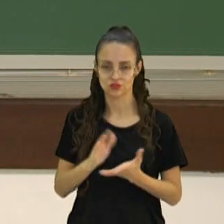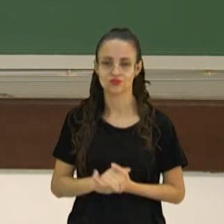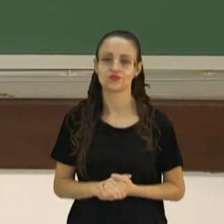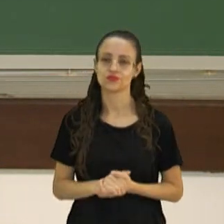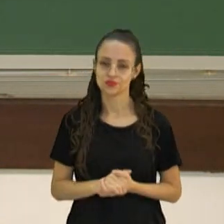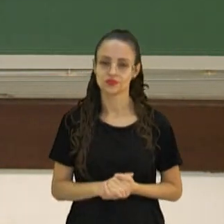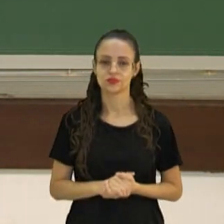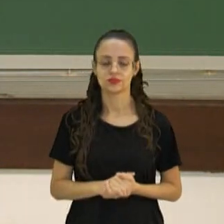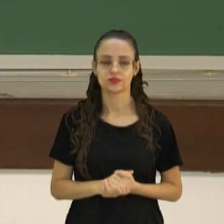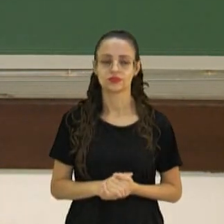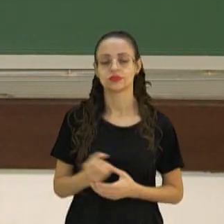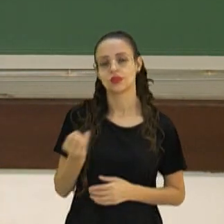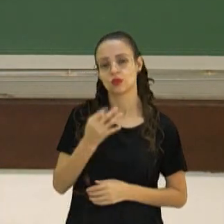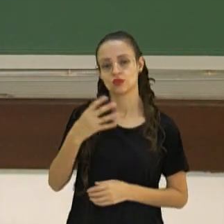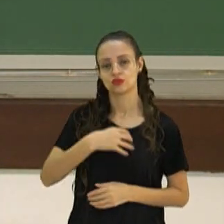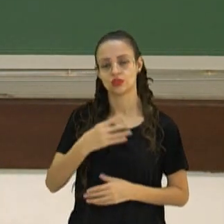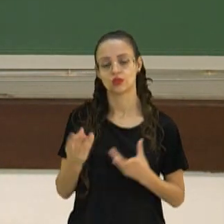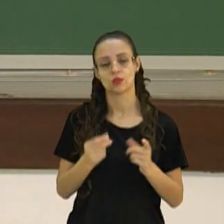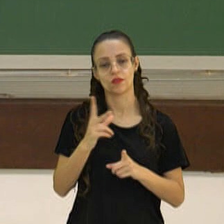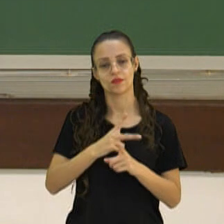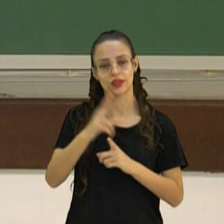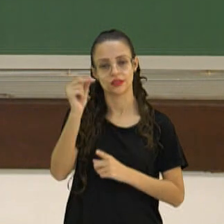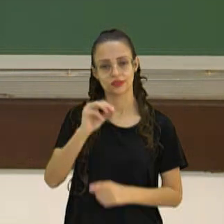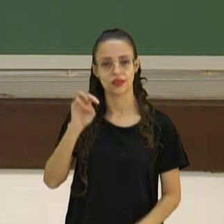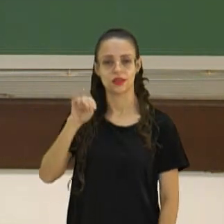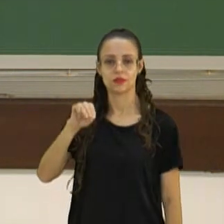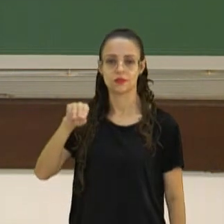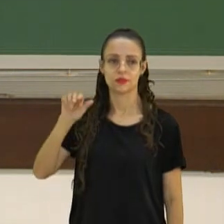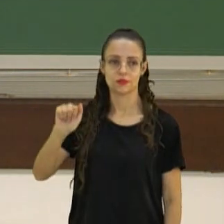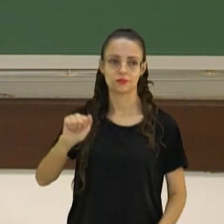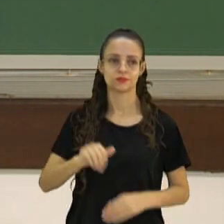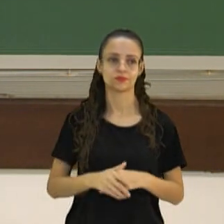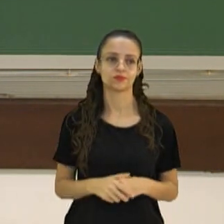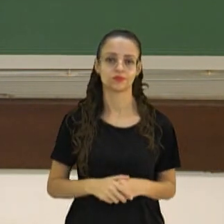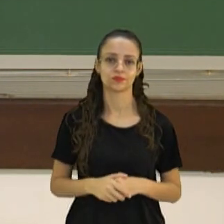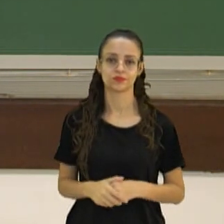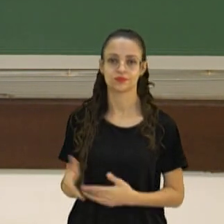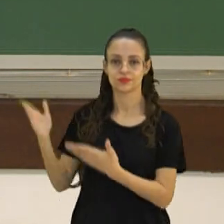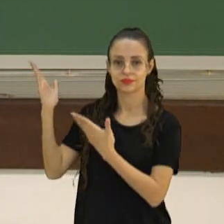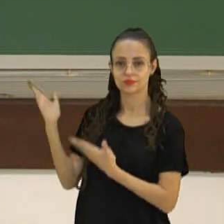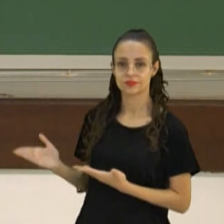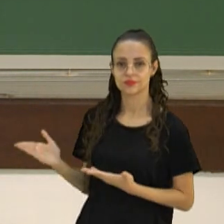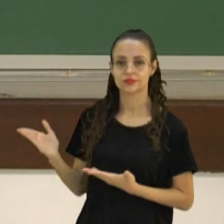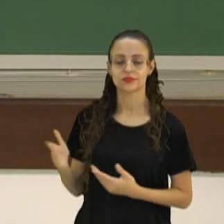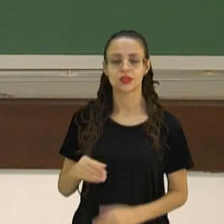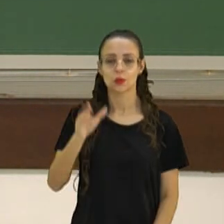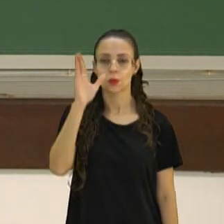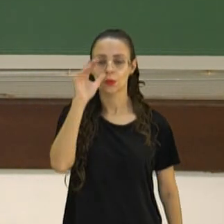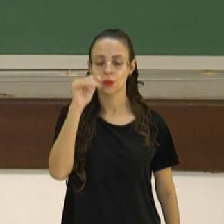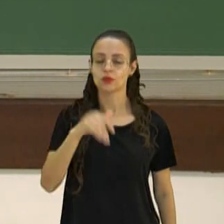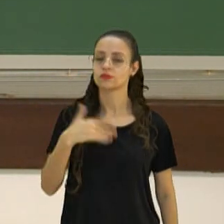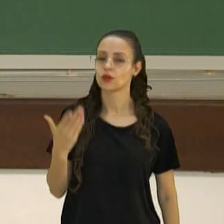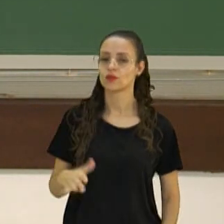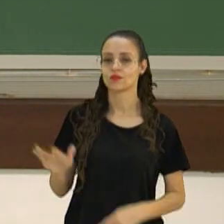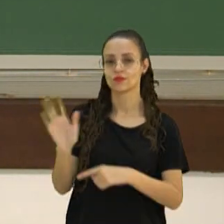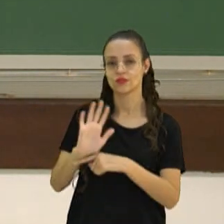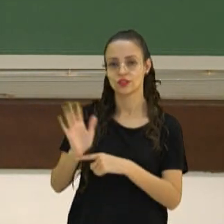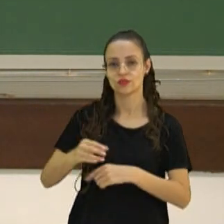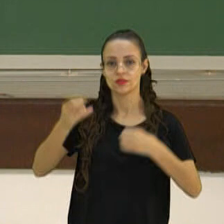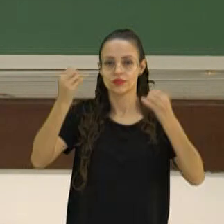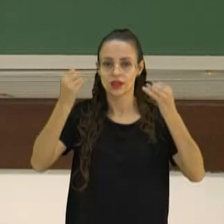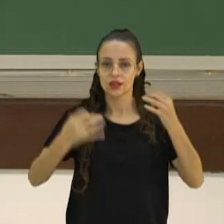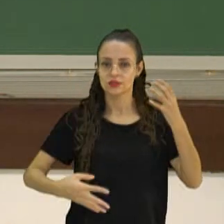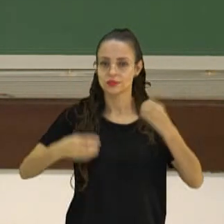são aqui algumas maneiras de se vencer dentro do MMA. Aqui dentro do quadro Saiba Mais, então são vídeos ali que vão estar retratando, que vão